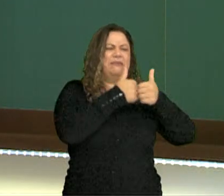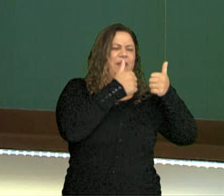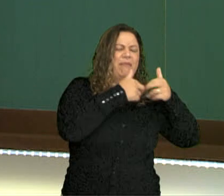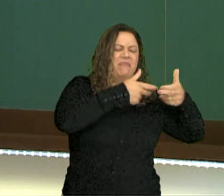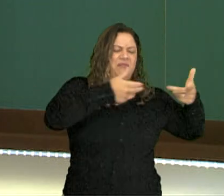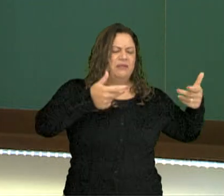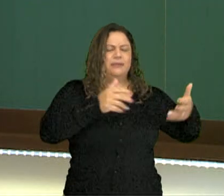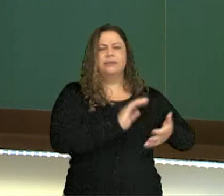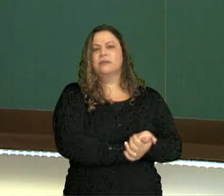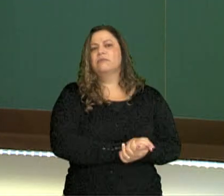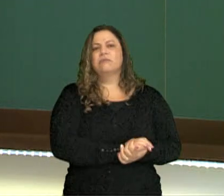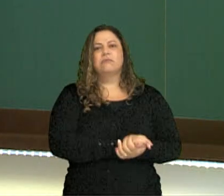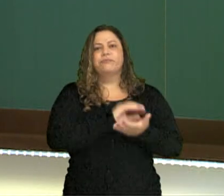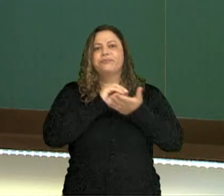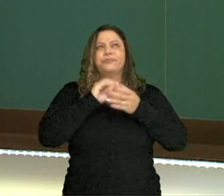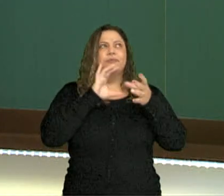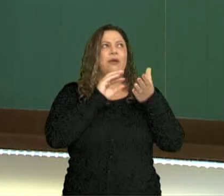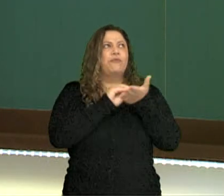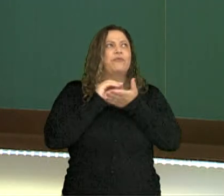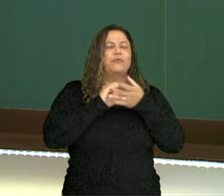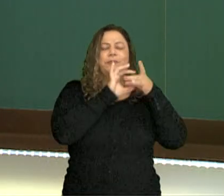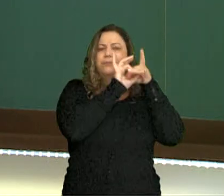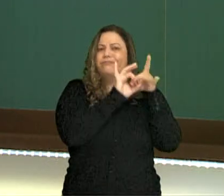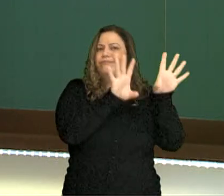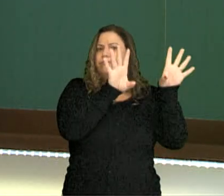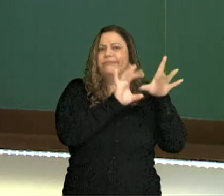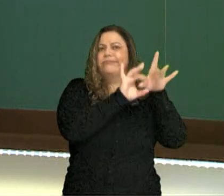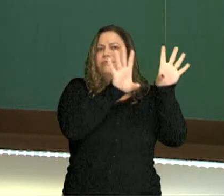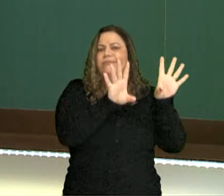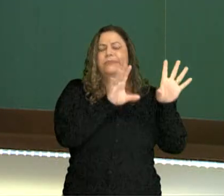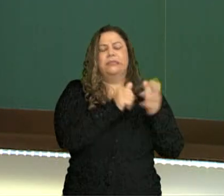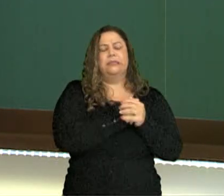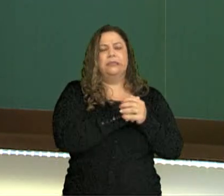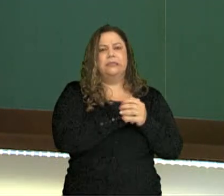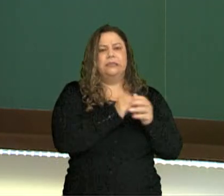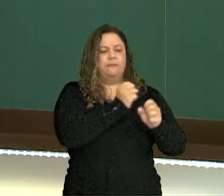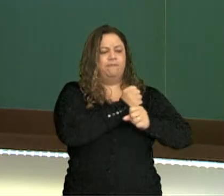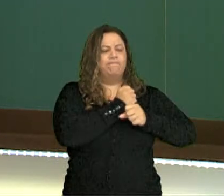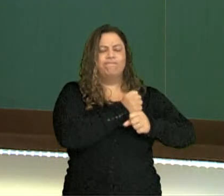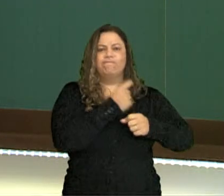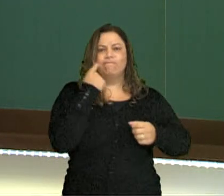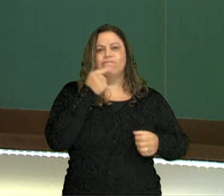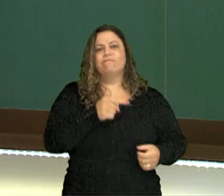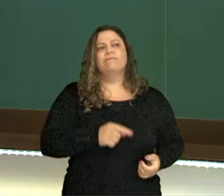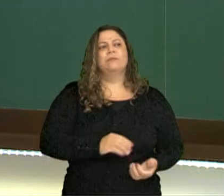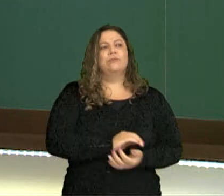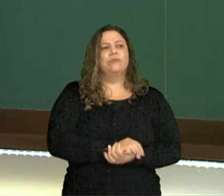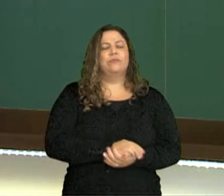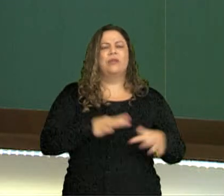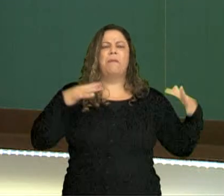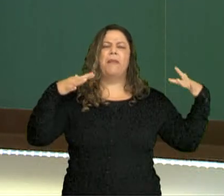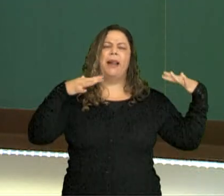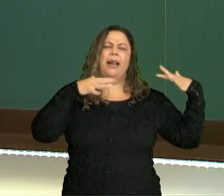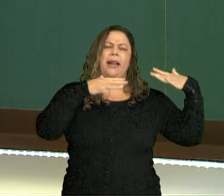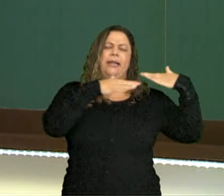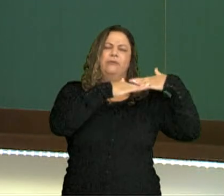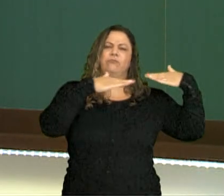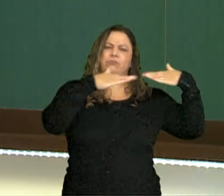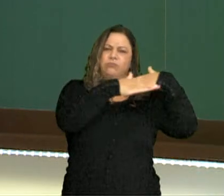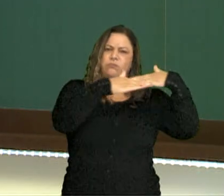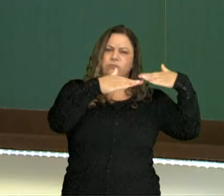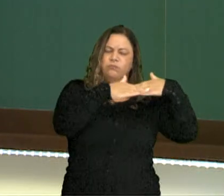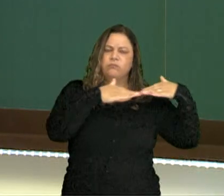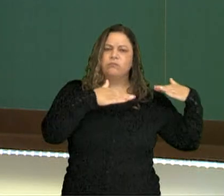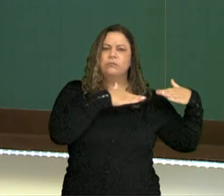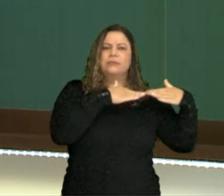quê. Falta de liberdade, né? Então, você ficava cerceado ali. O trânsito. Então,